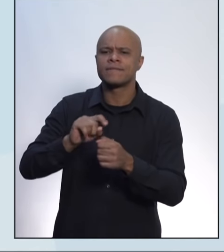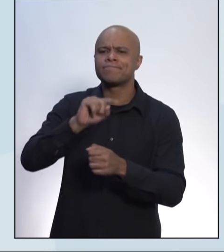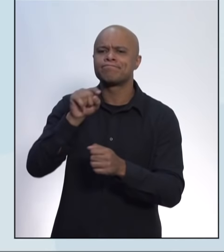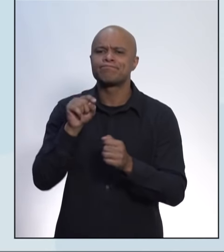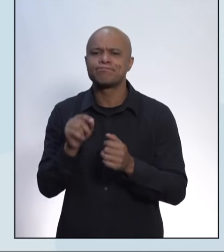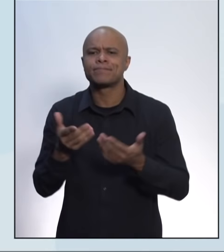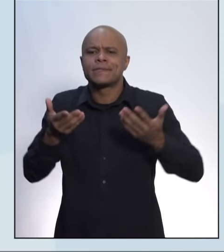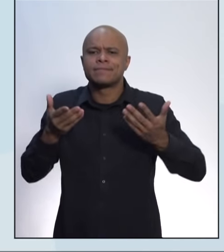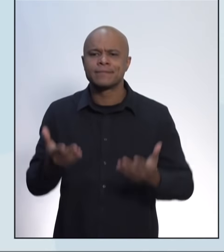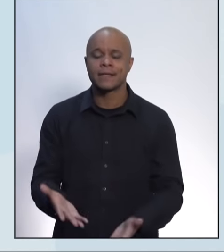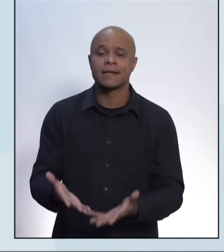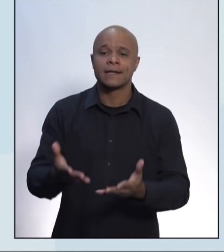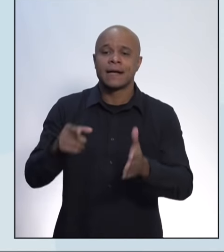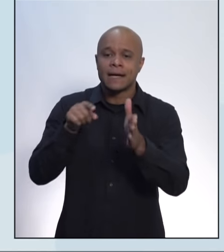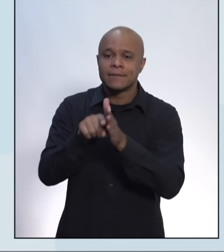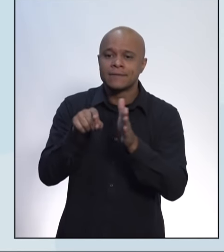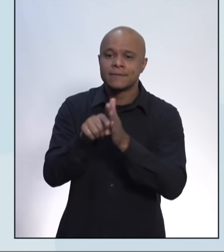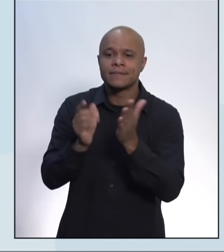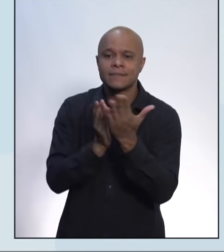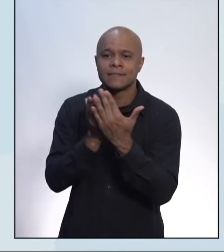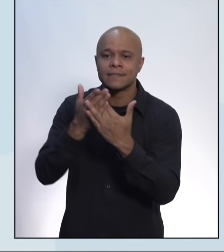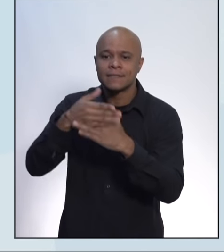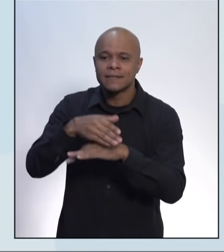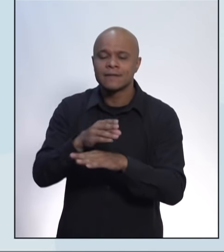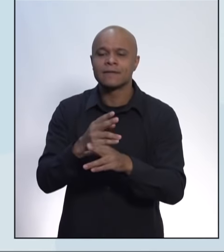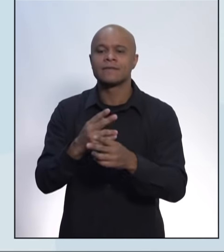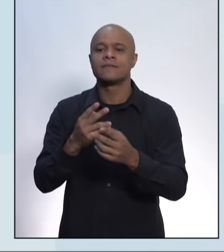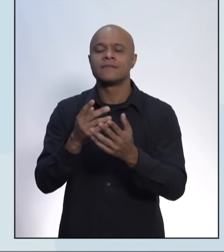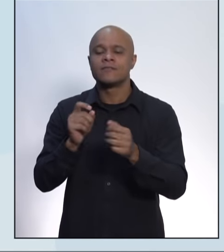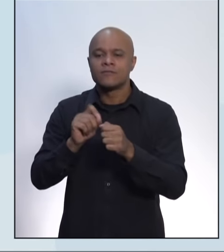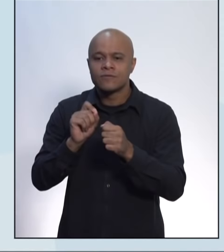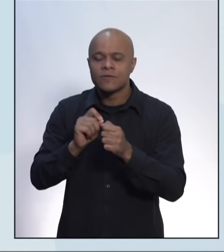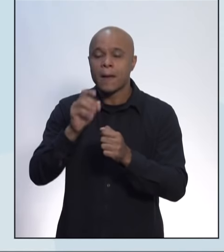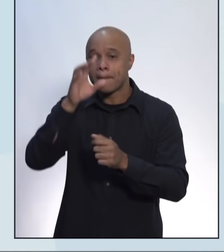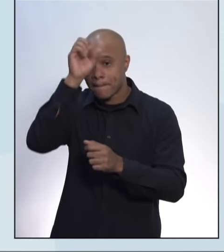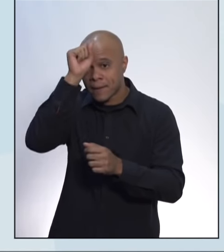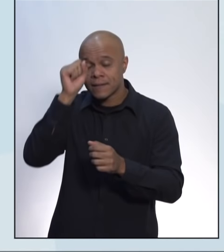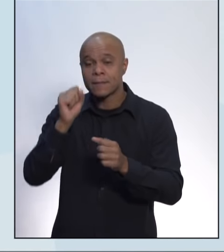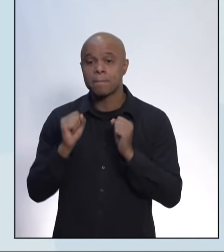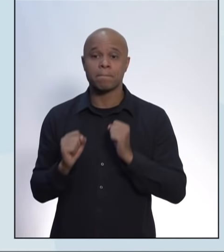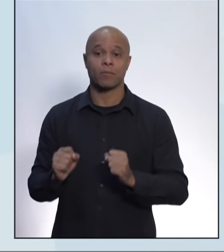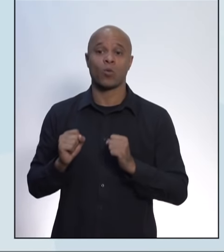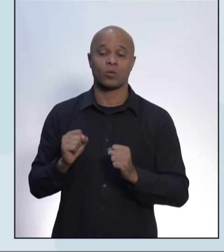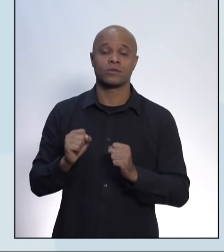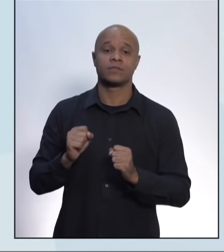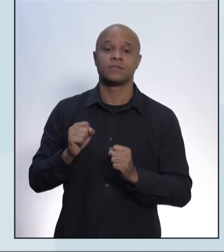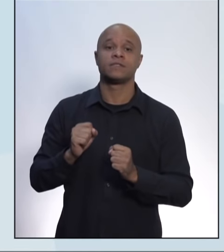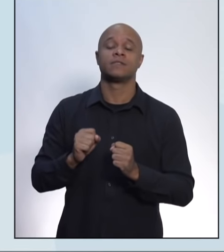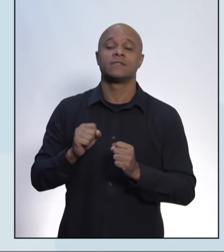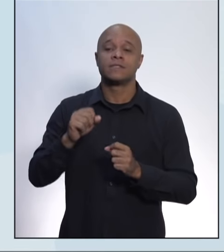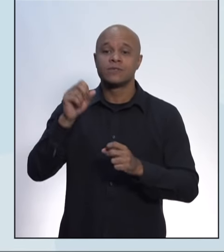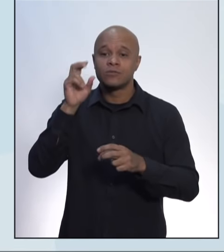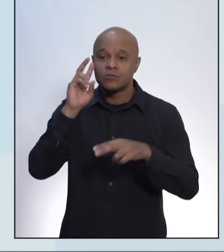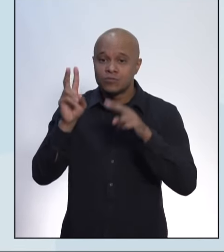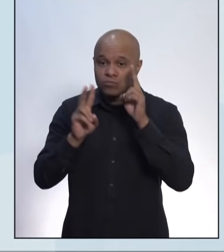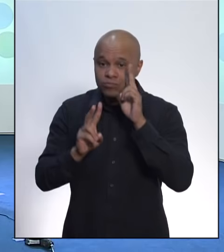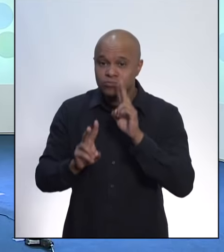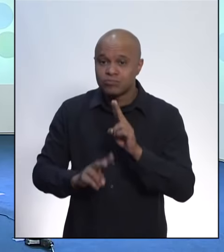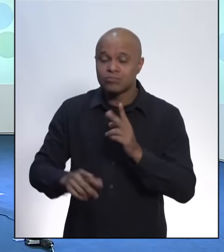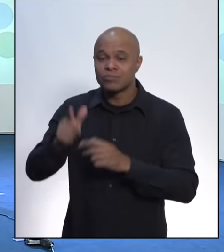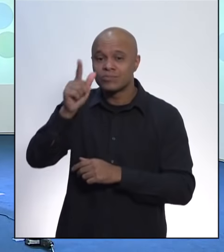por meio de pesquisas ele faz pesquisas para aprender eu vou ler de novo essas frases para você é